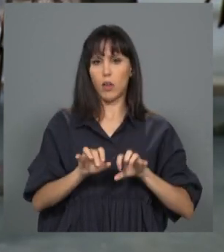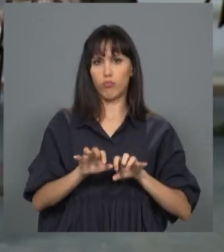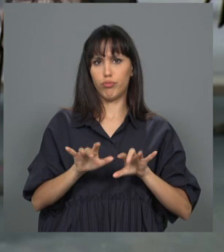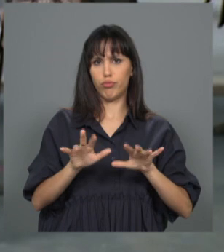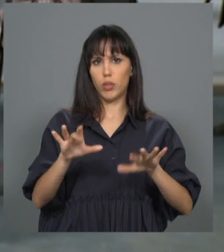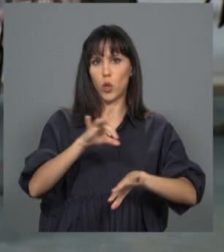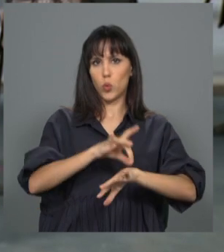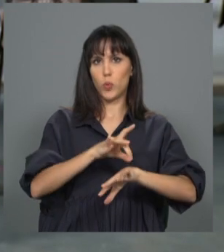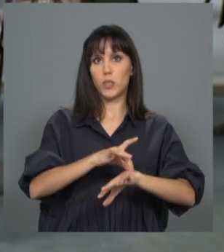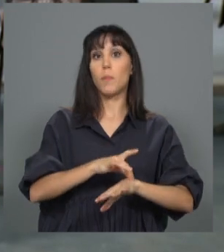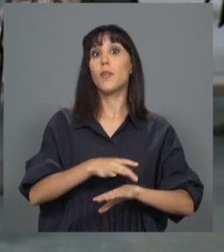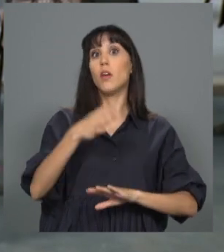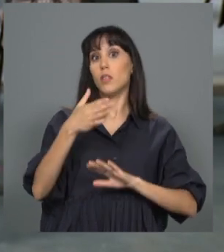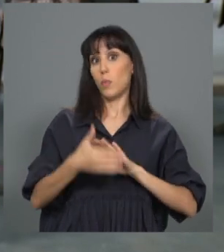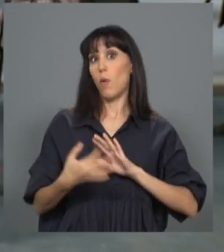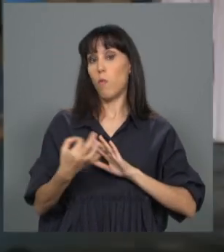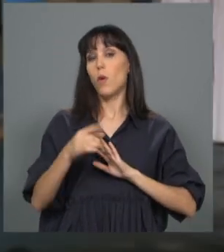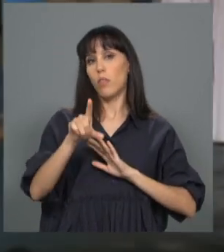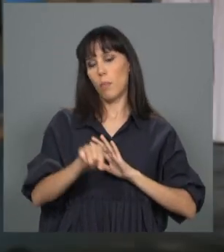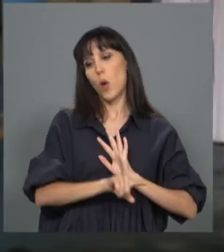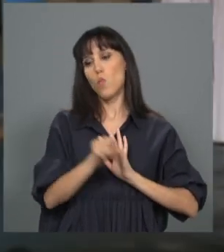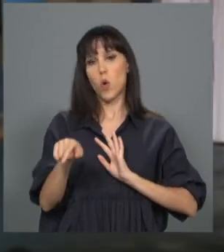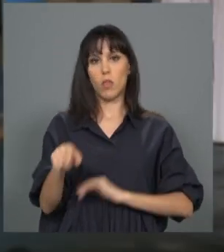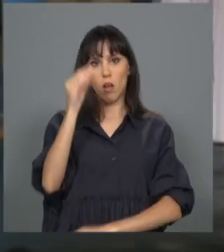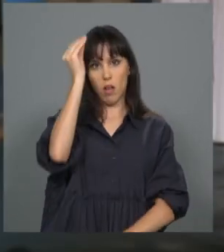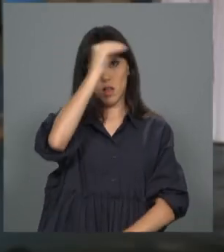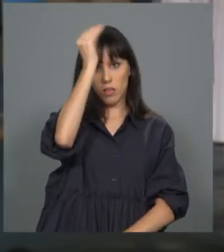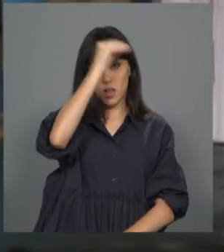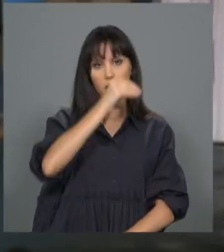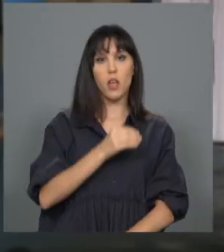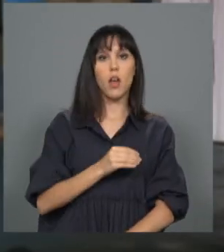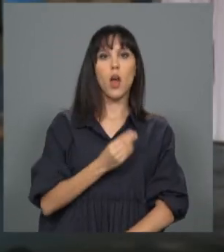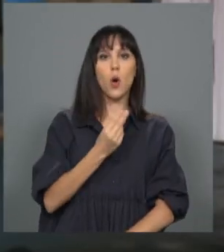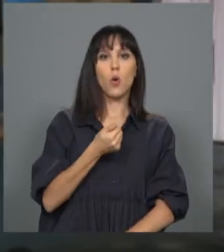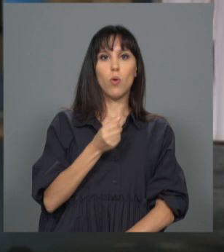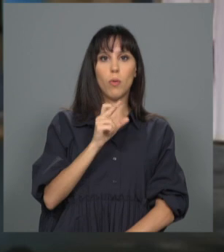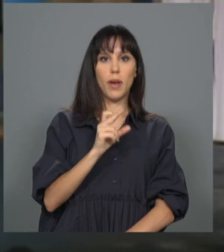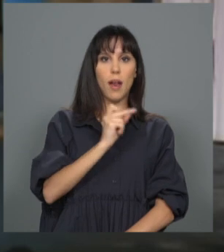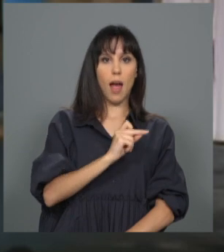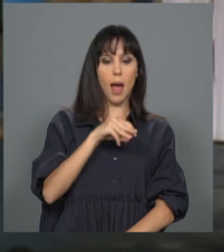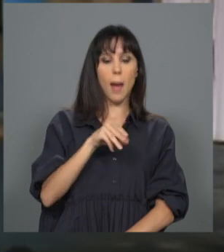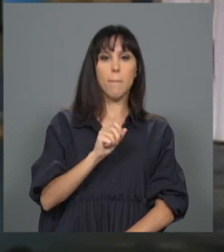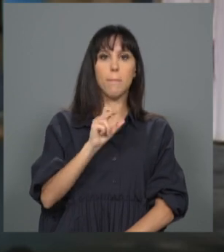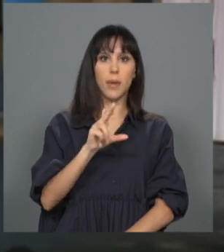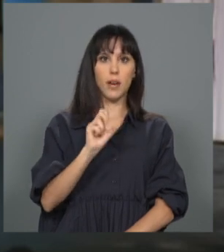momento, chegou também à aldeia de Oberammergau, em